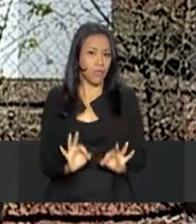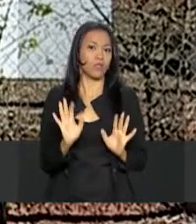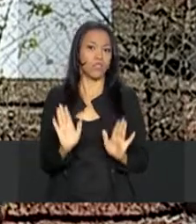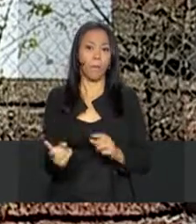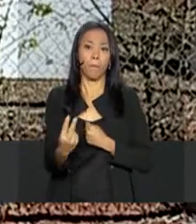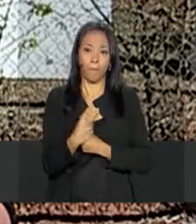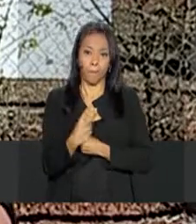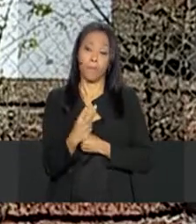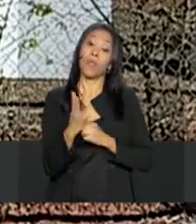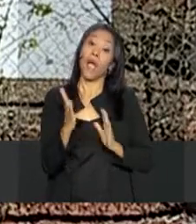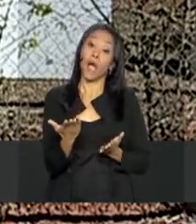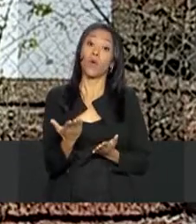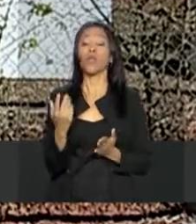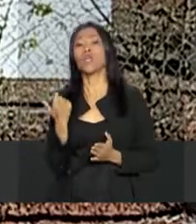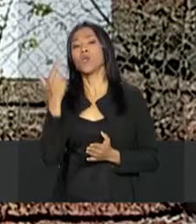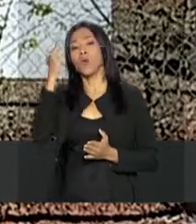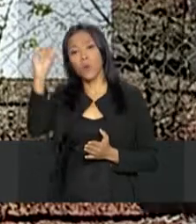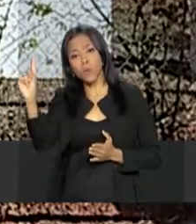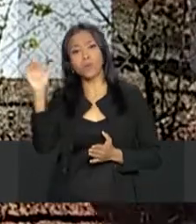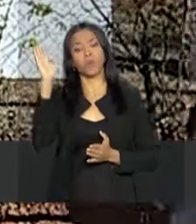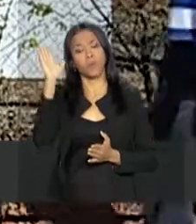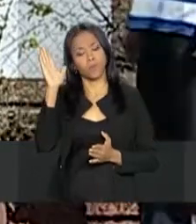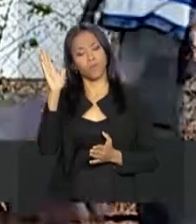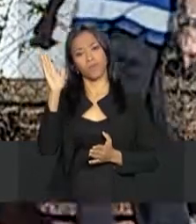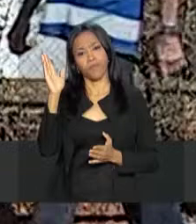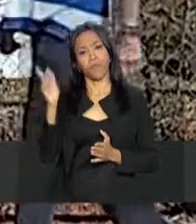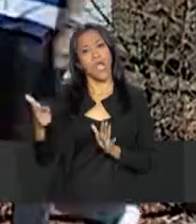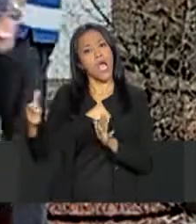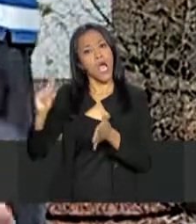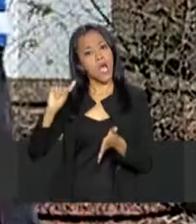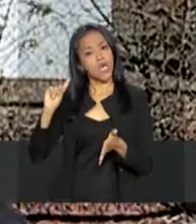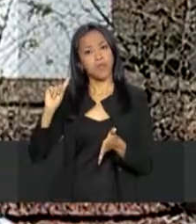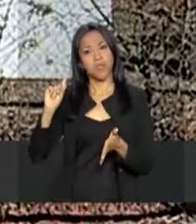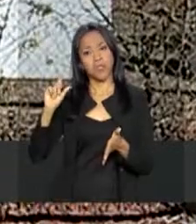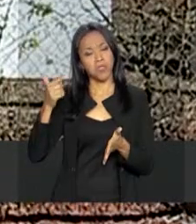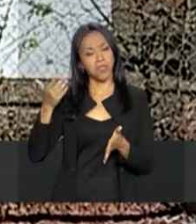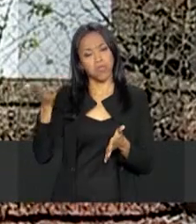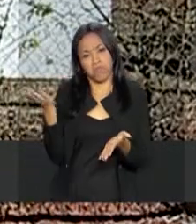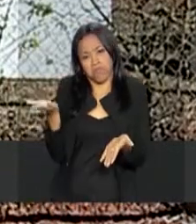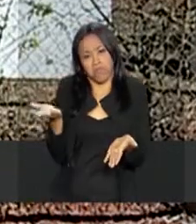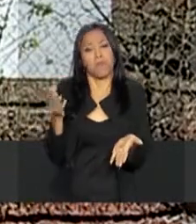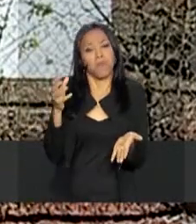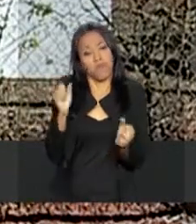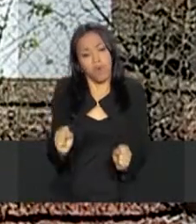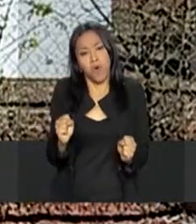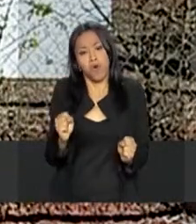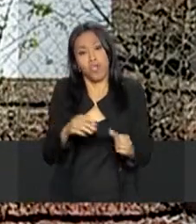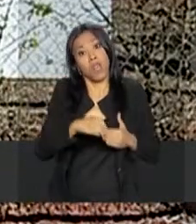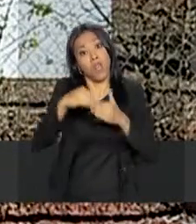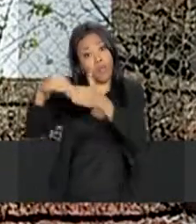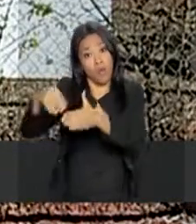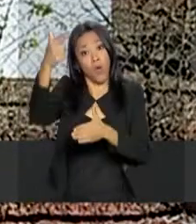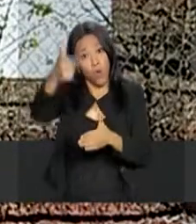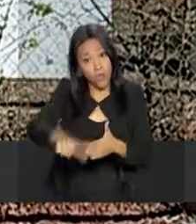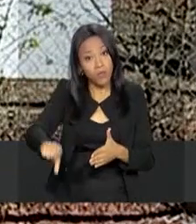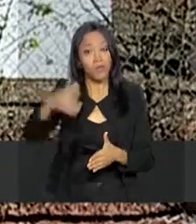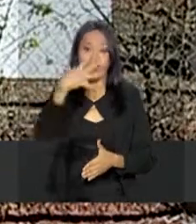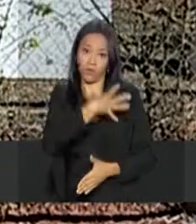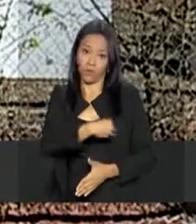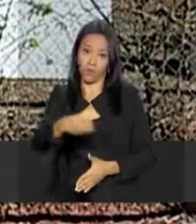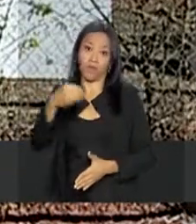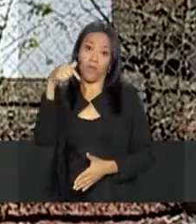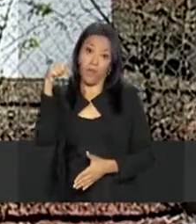filho recebeu a vacina em outro momento ele foi assassinado antes em outra época em outro momento é bom levar o filho mais uma vez segundo o ministério da saúde